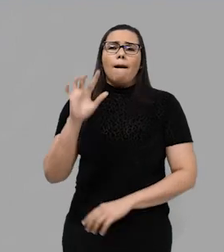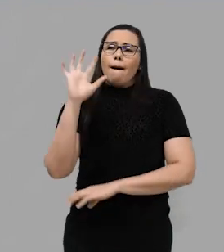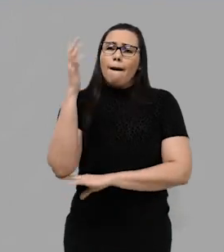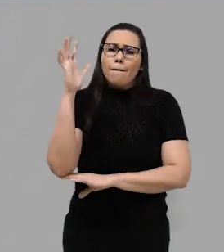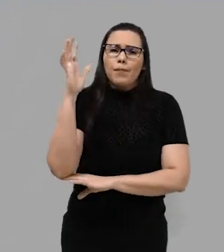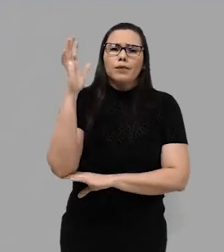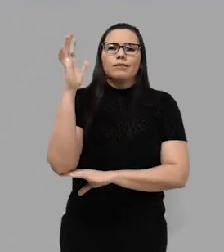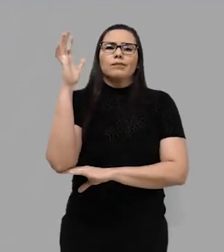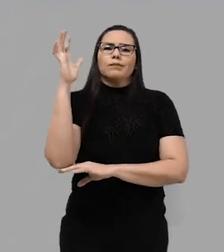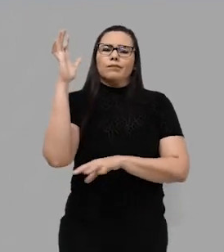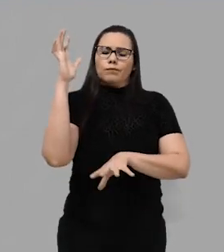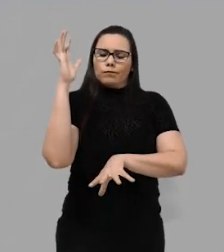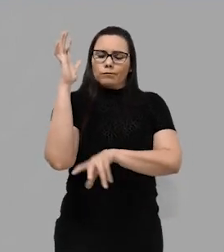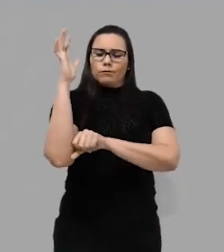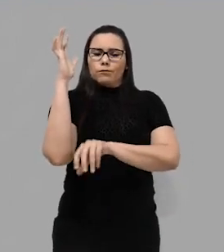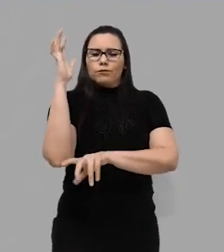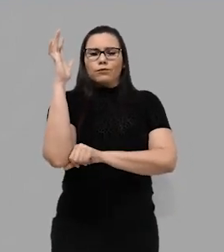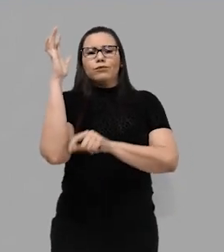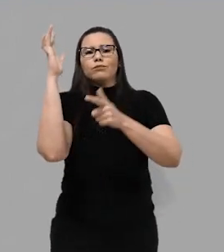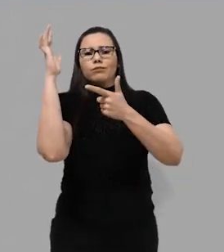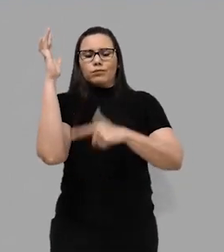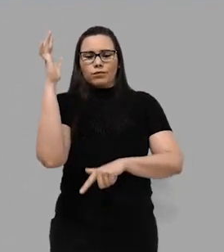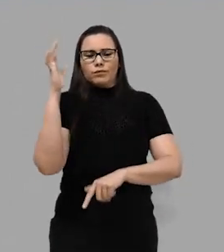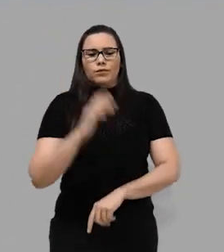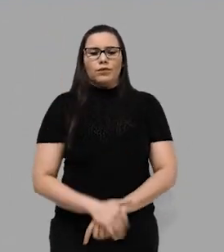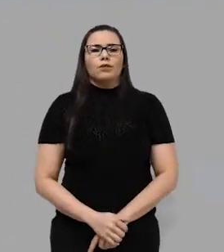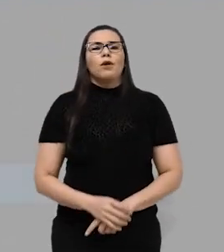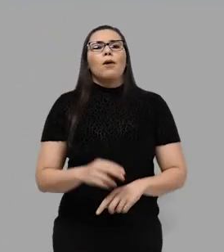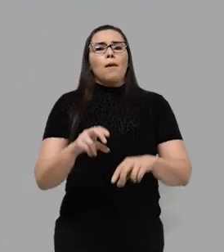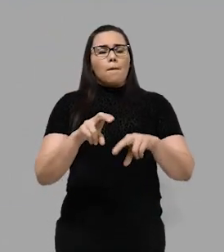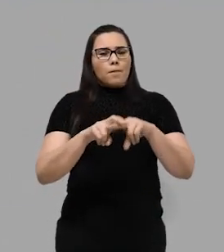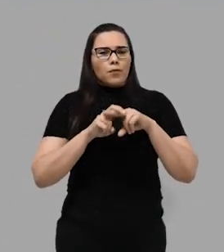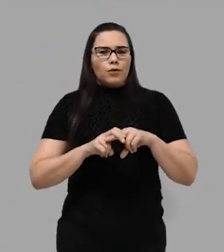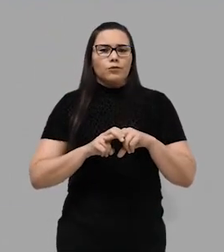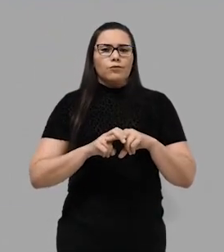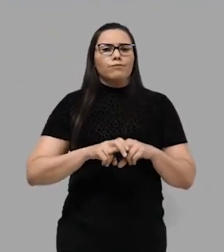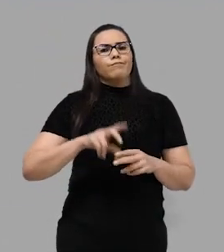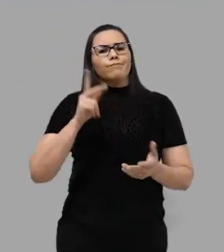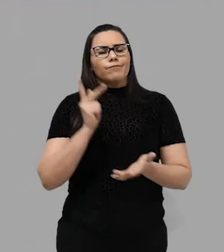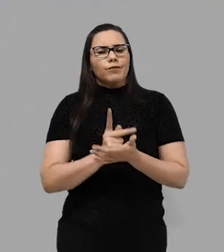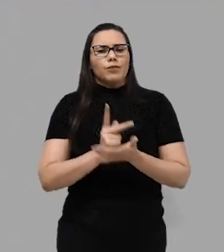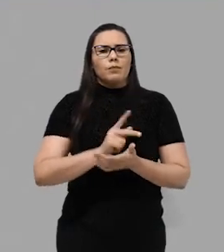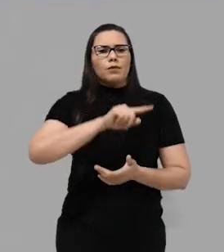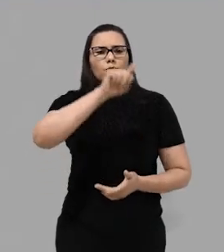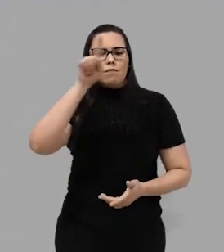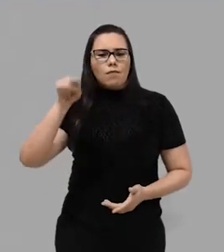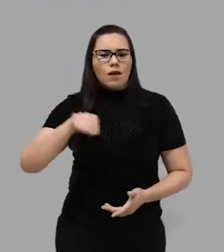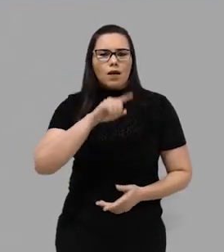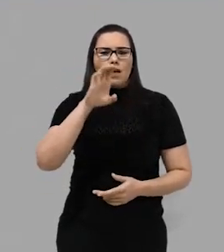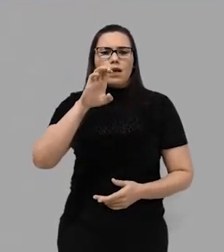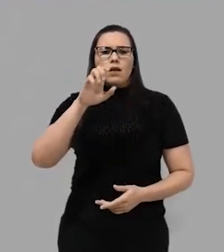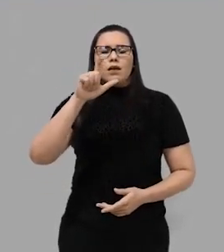nos ecossistemas ele também é cíclico. Ok, pessoal? Então, eu espero que